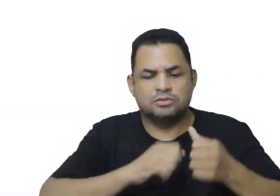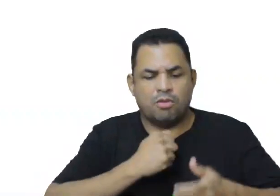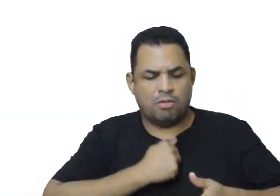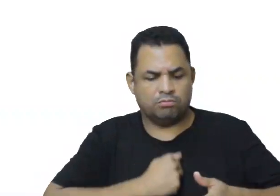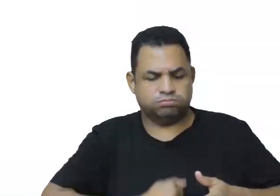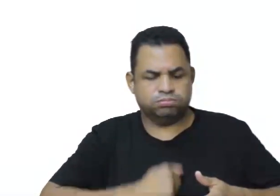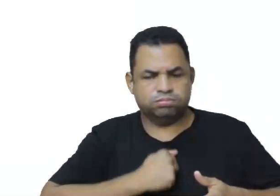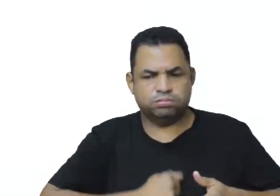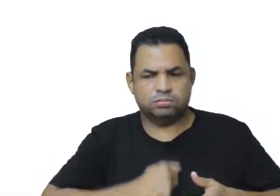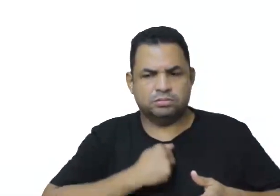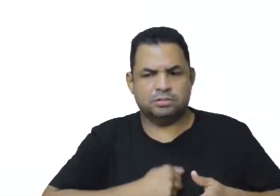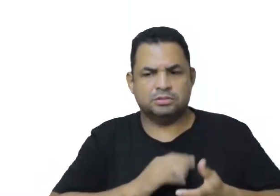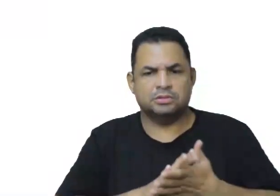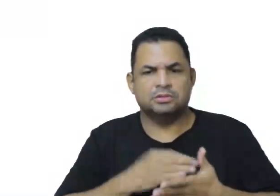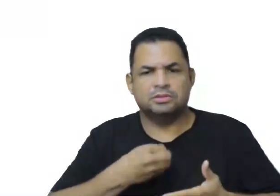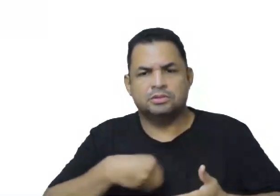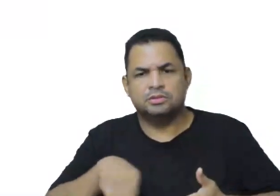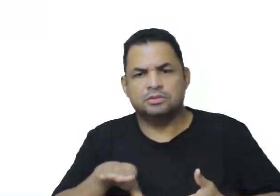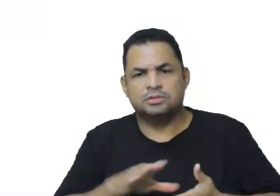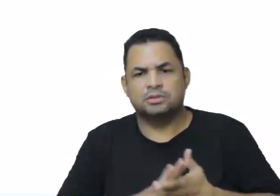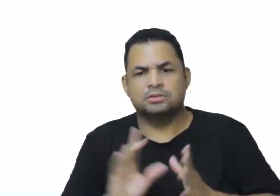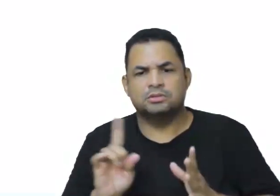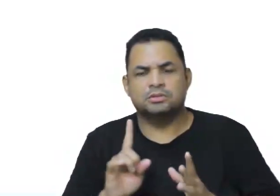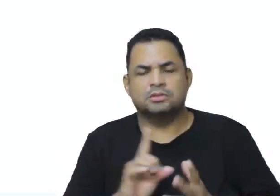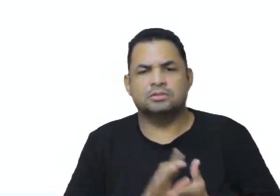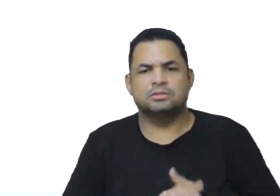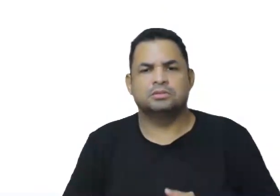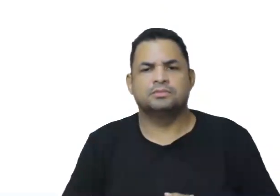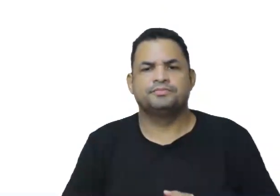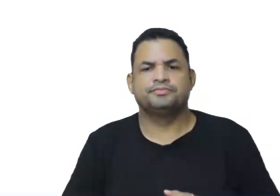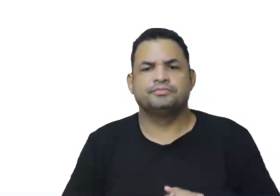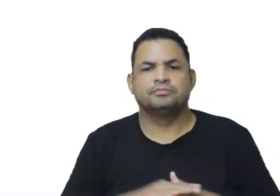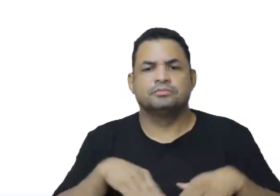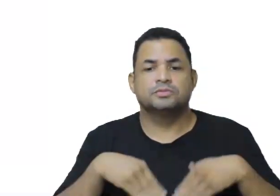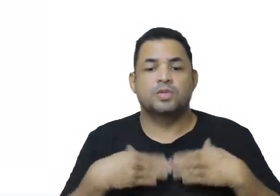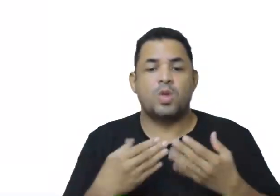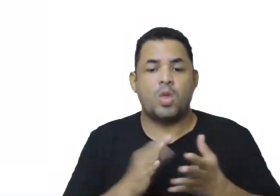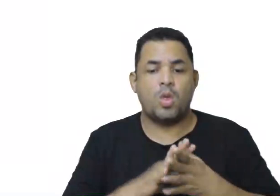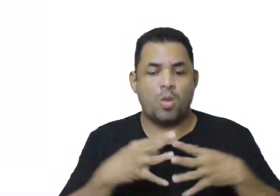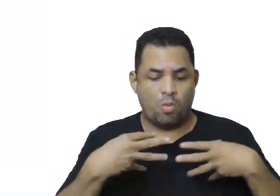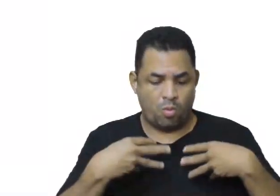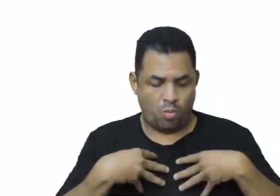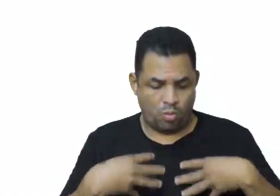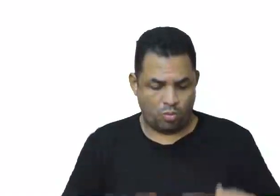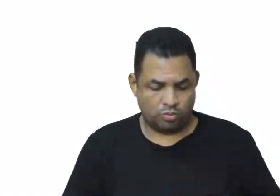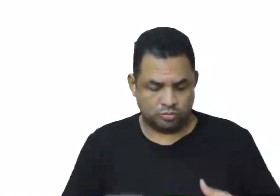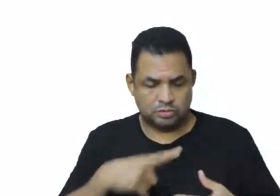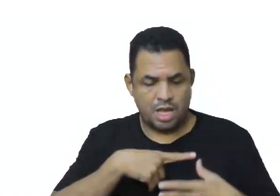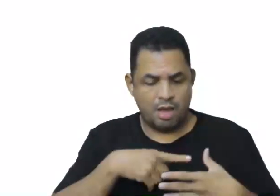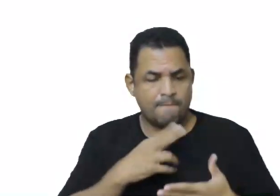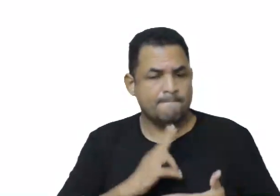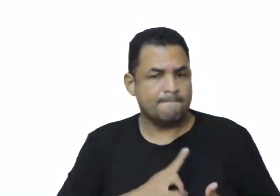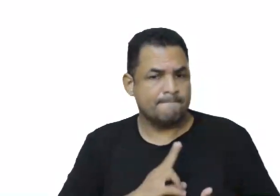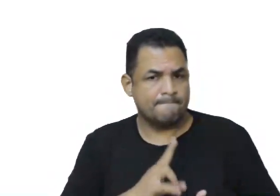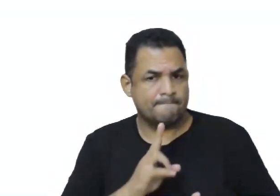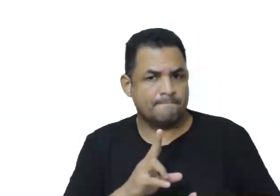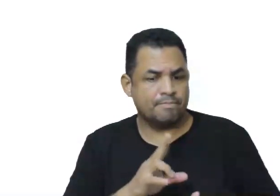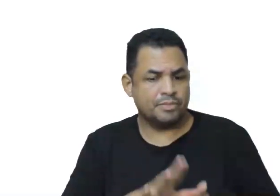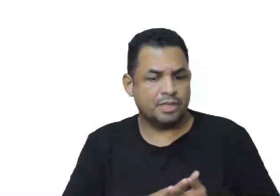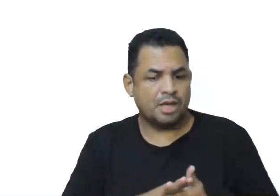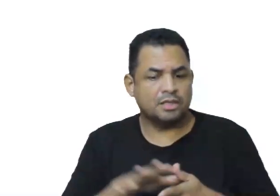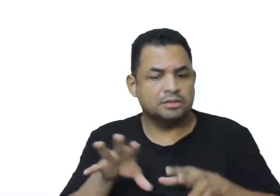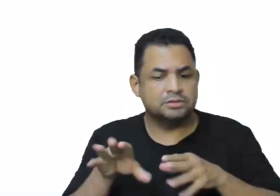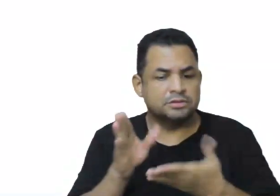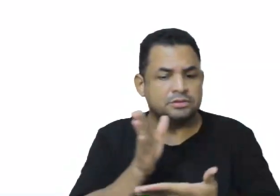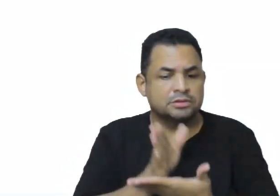né, e aquilo é jogado fora e pronto. Não, o nosso organismo ele passa por um processo de